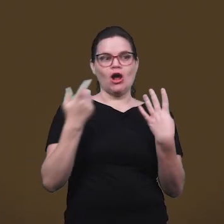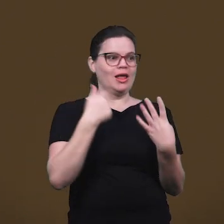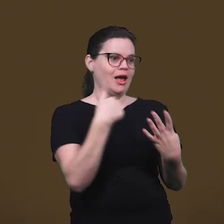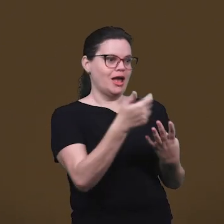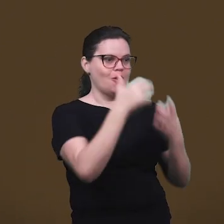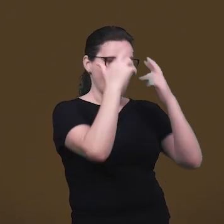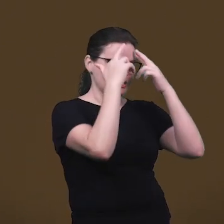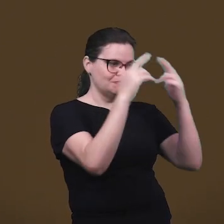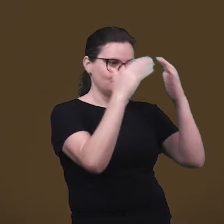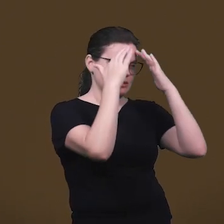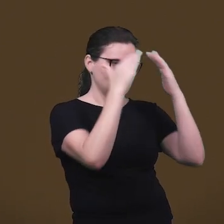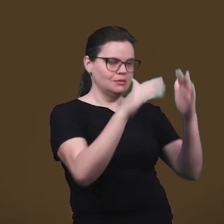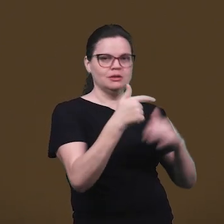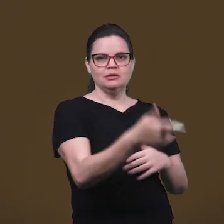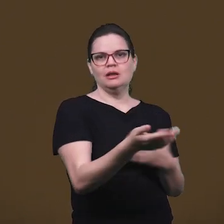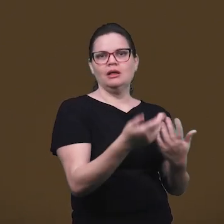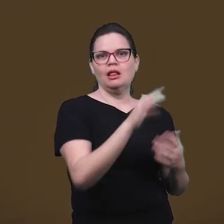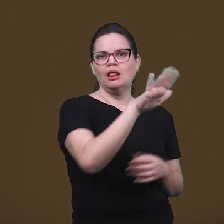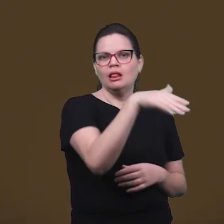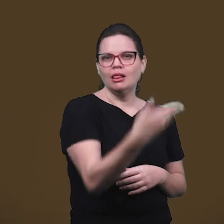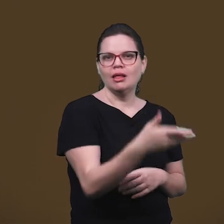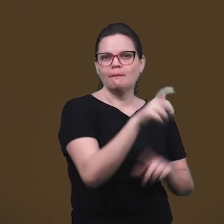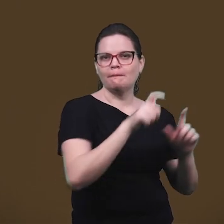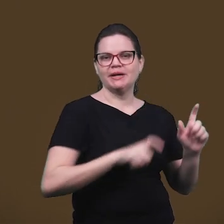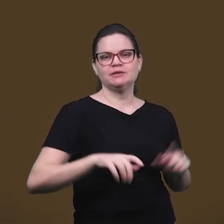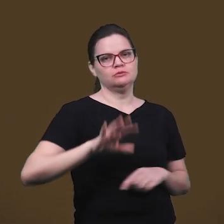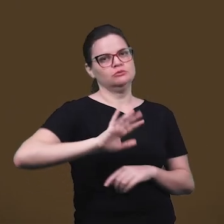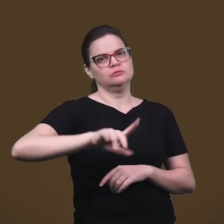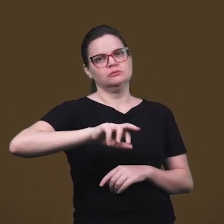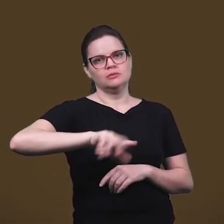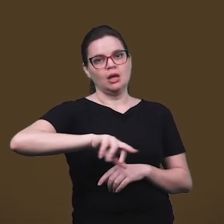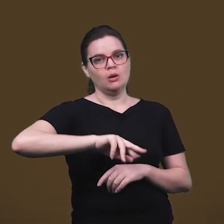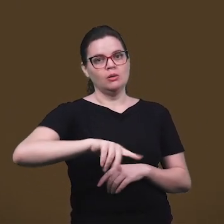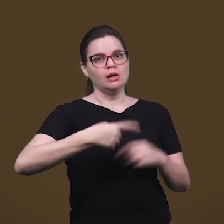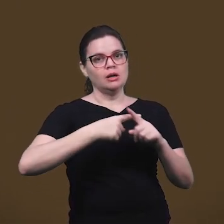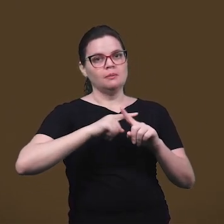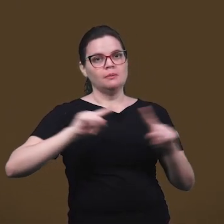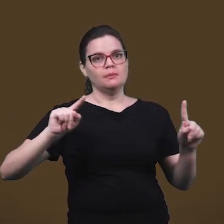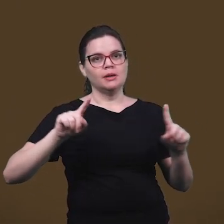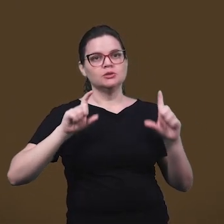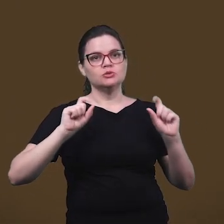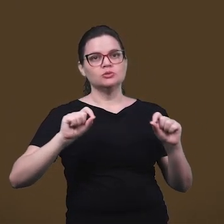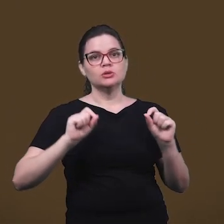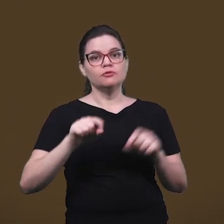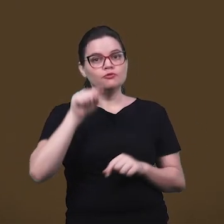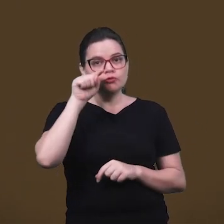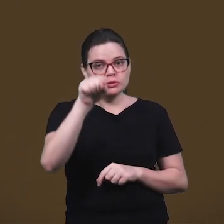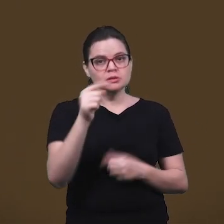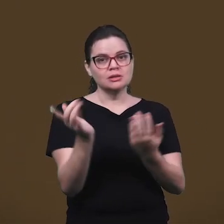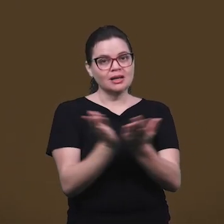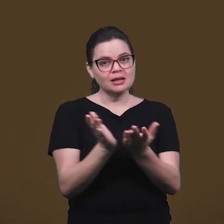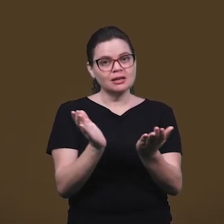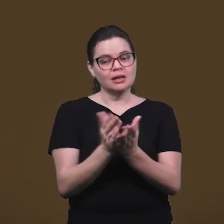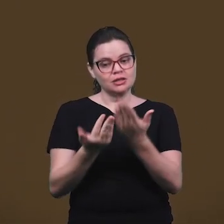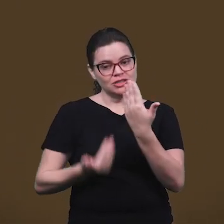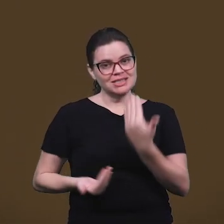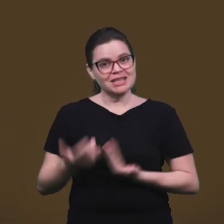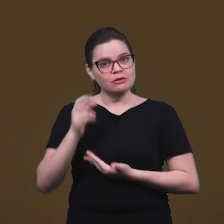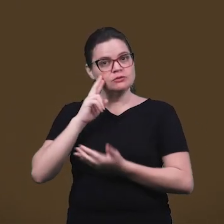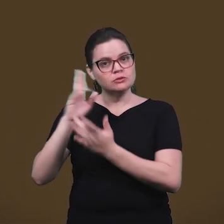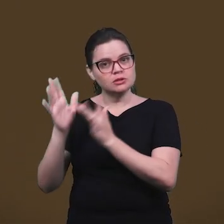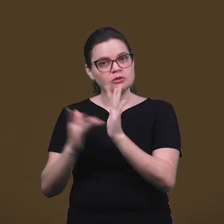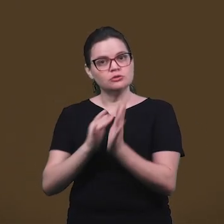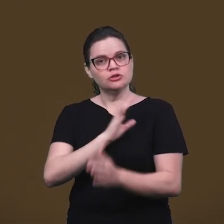Para como agradar aos homens, mas como servos de Cristo, fazendo